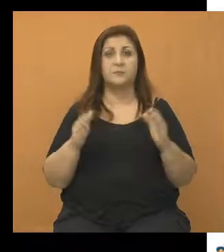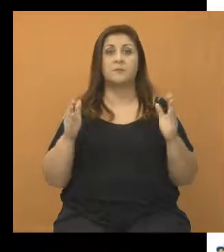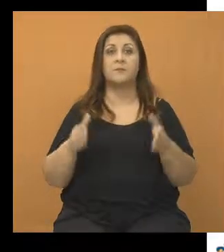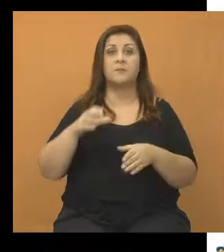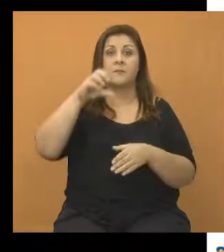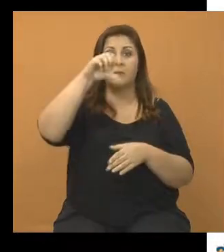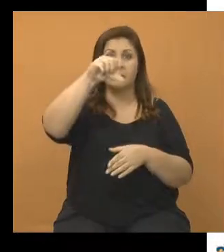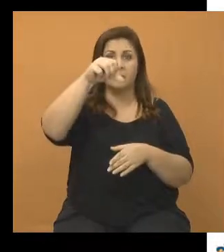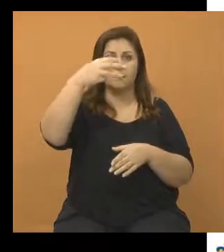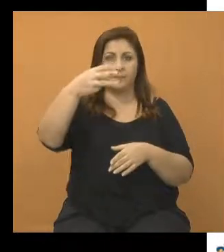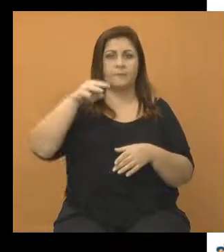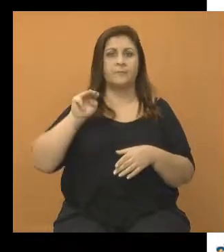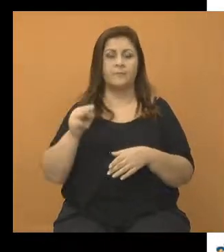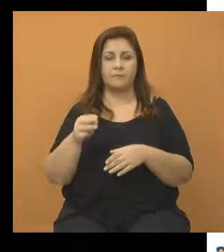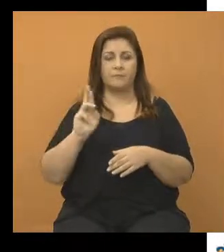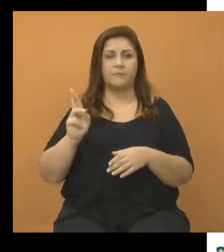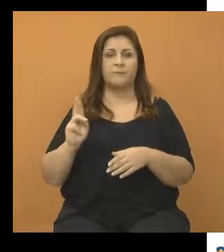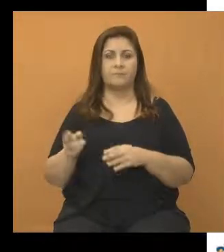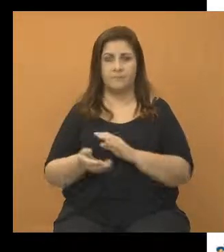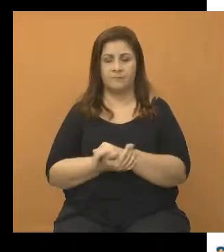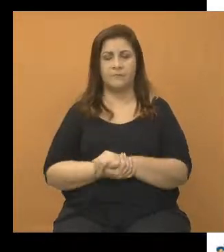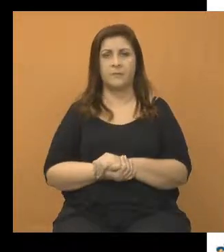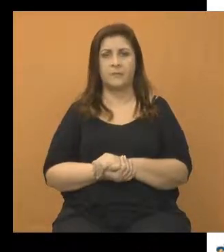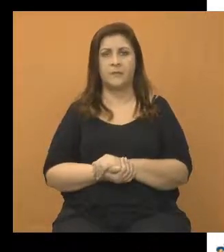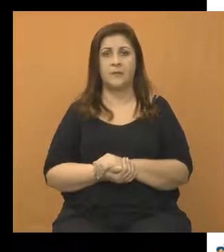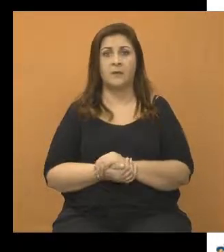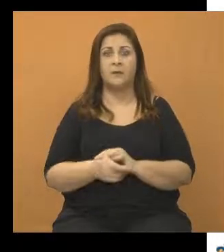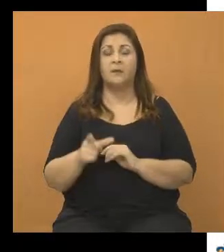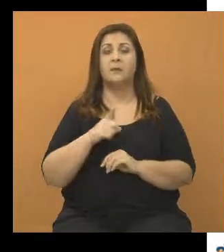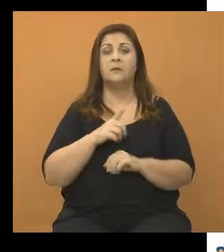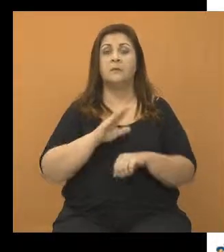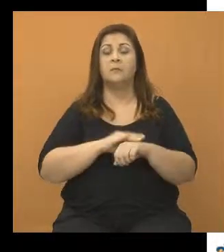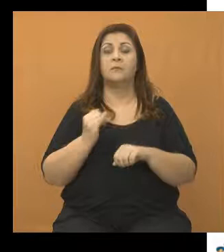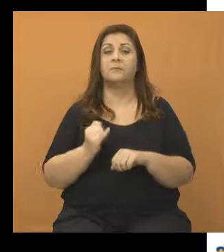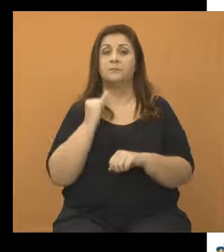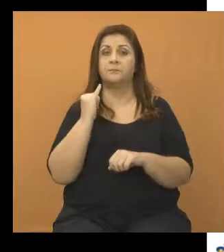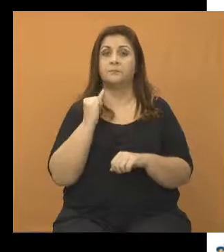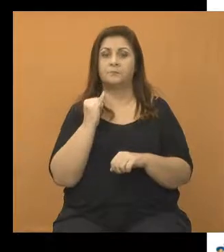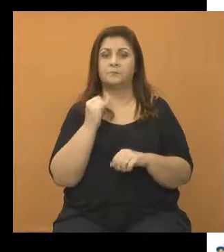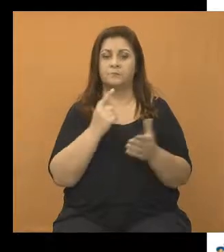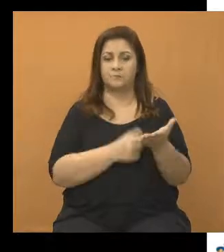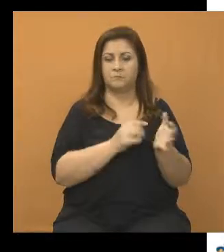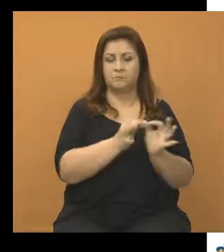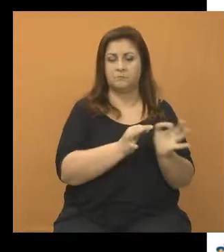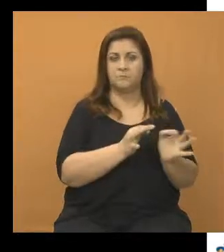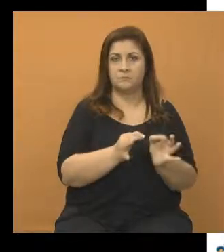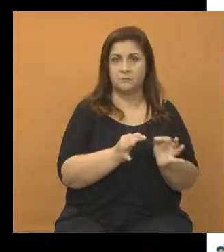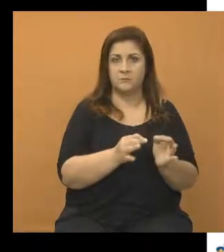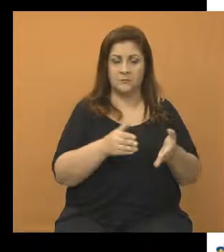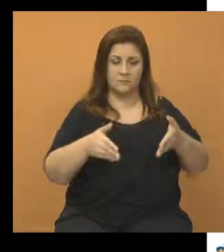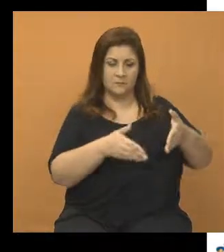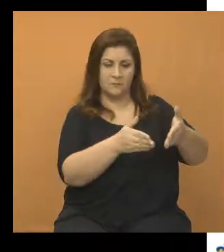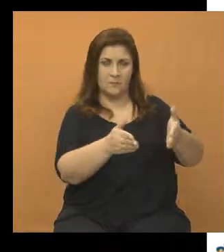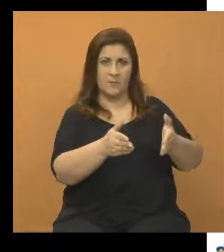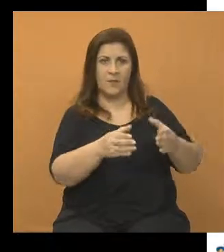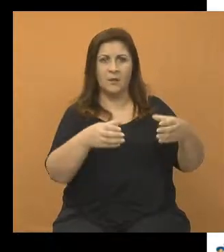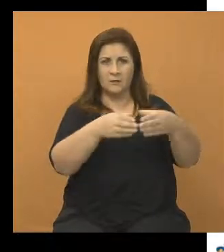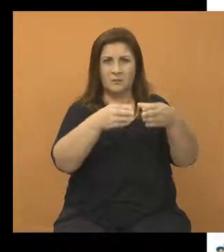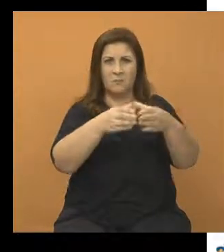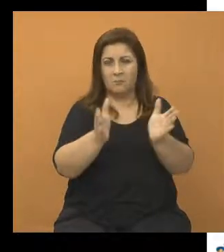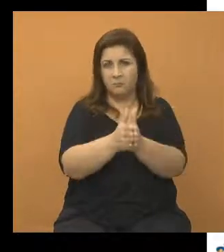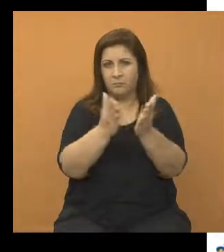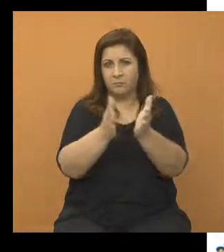93 milhões, né? Onde a gente tem como os principais projetos recuperação viária de bairros carentes,